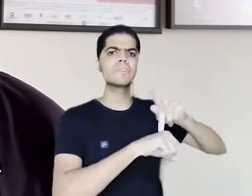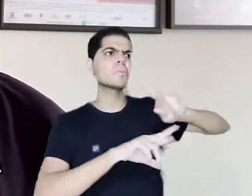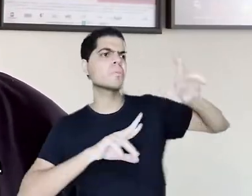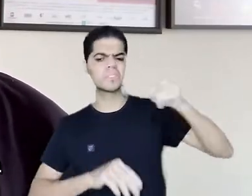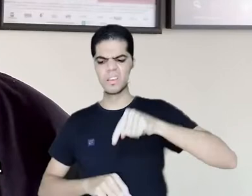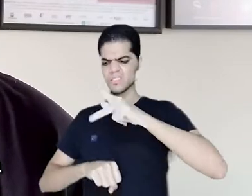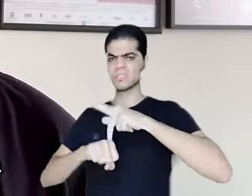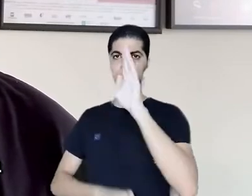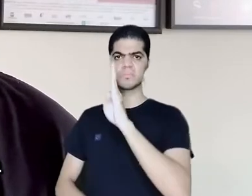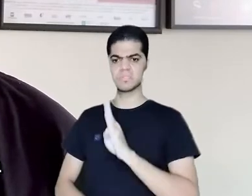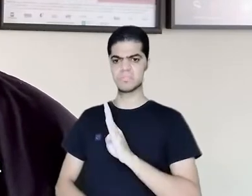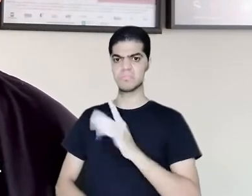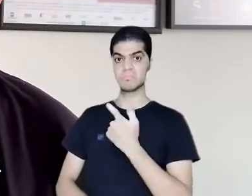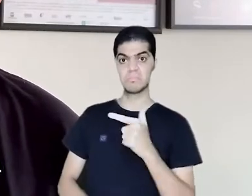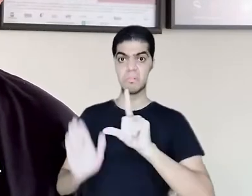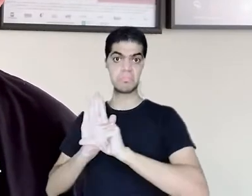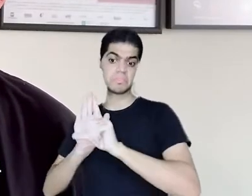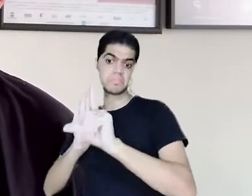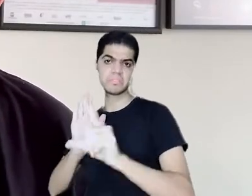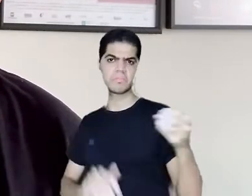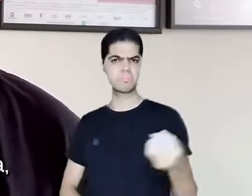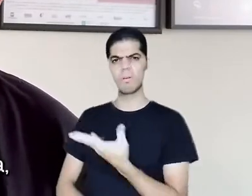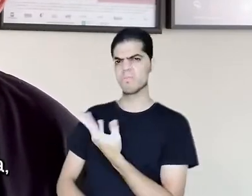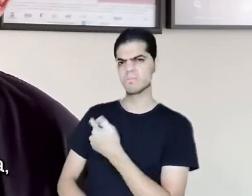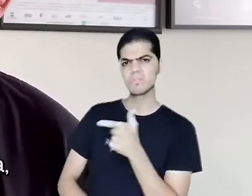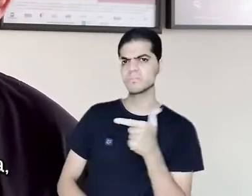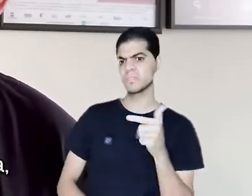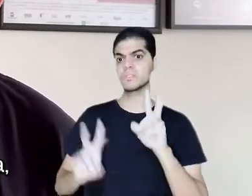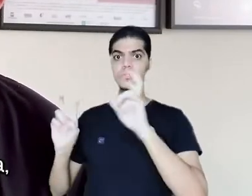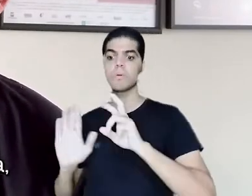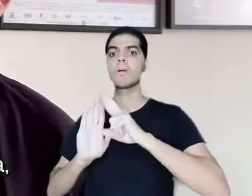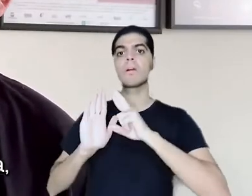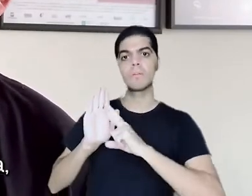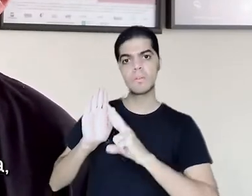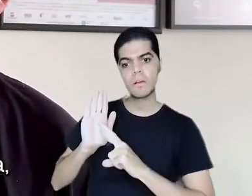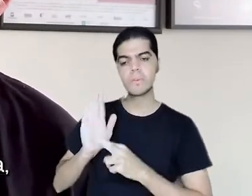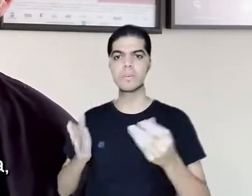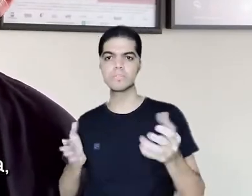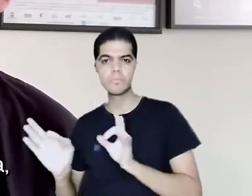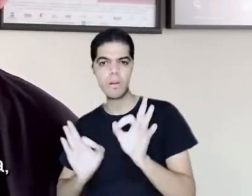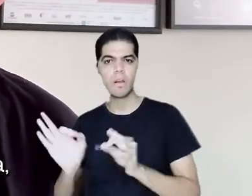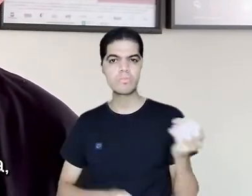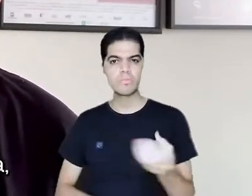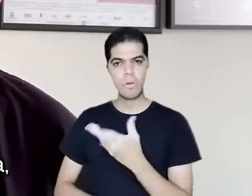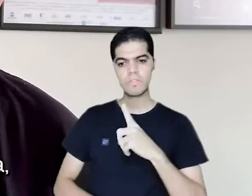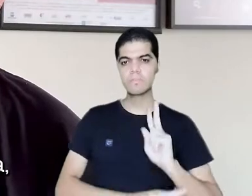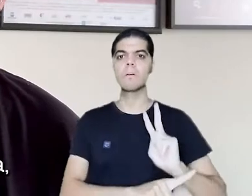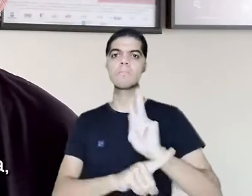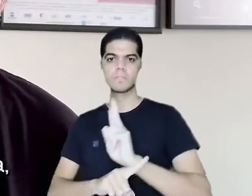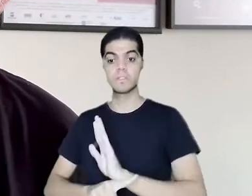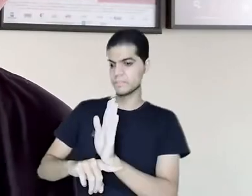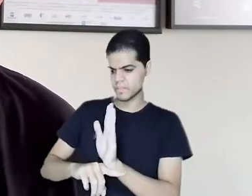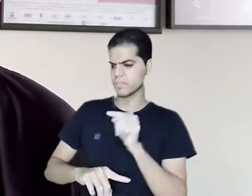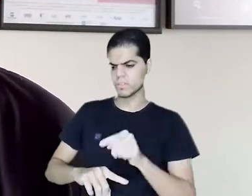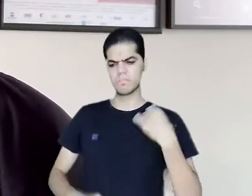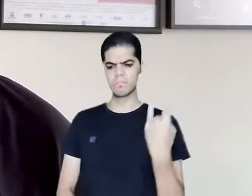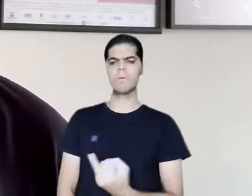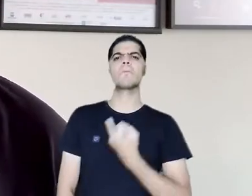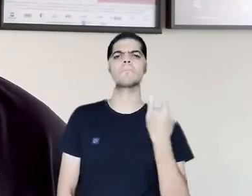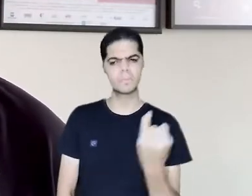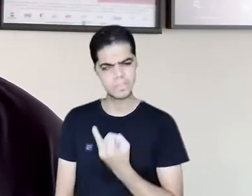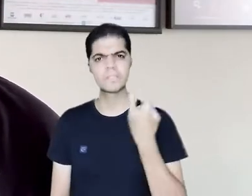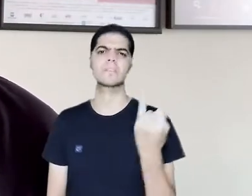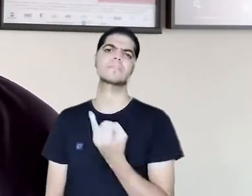países, não temos uma legislação moderna que regulamente as novas formas de exibição e proteja nosso cinema, que tem